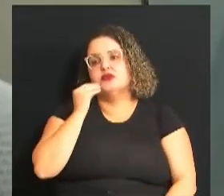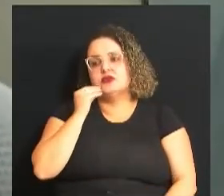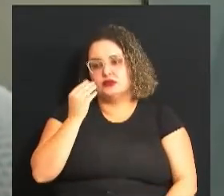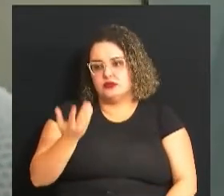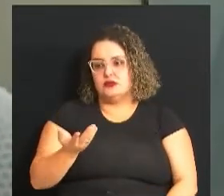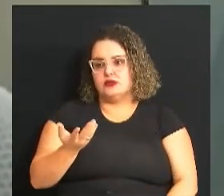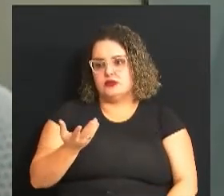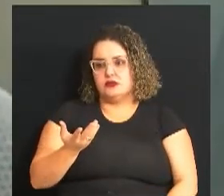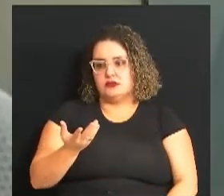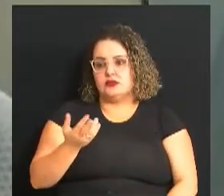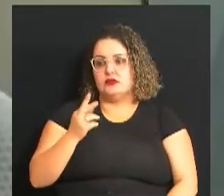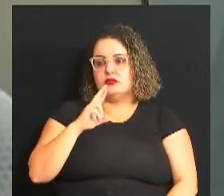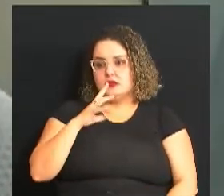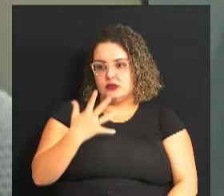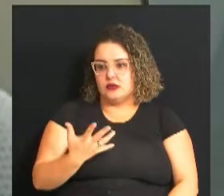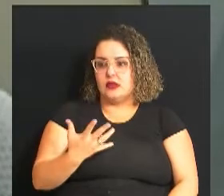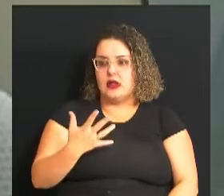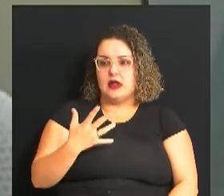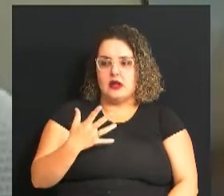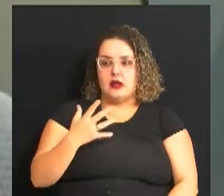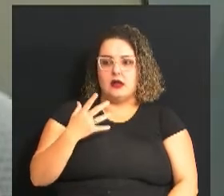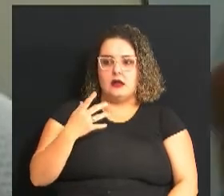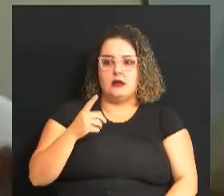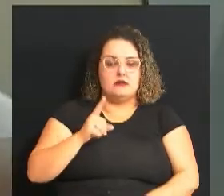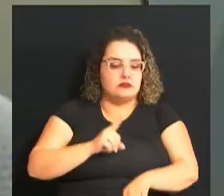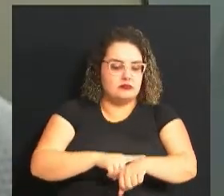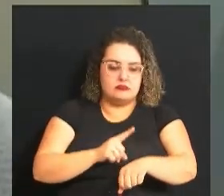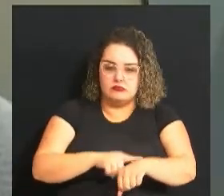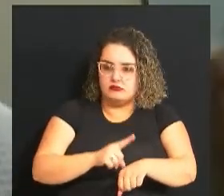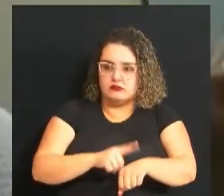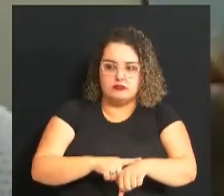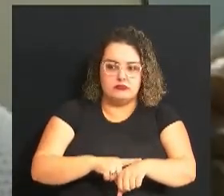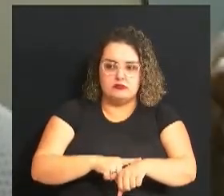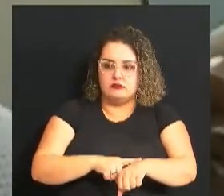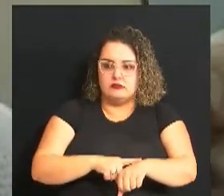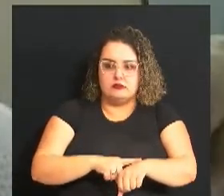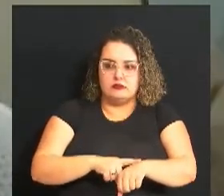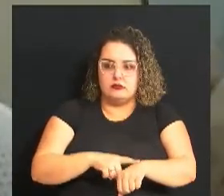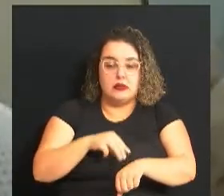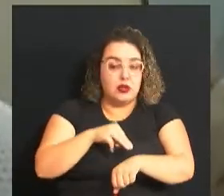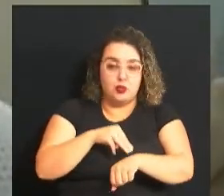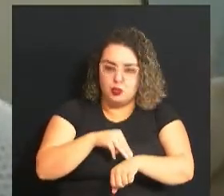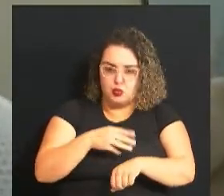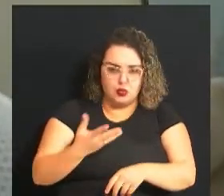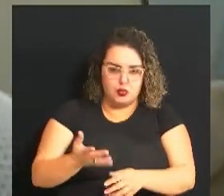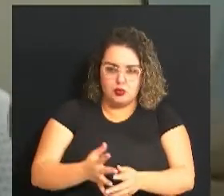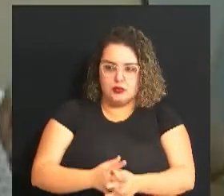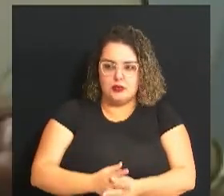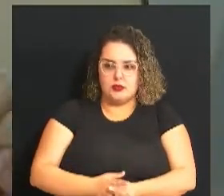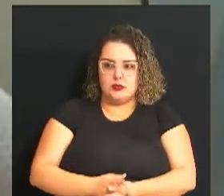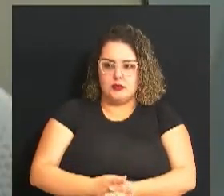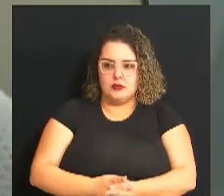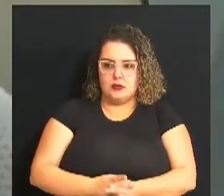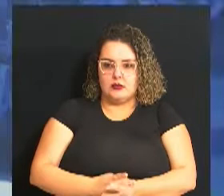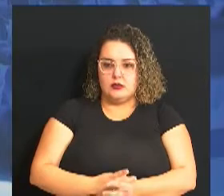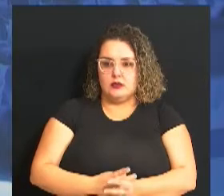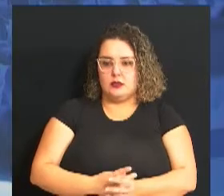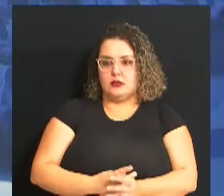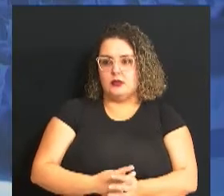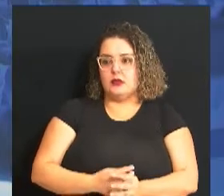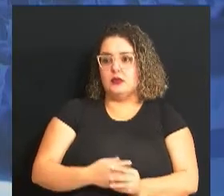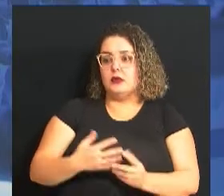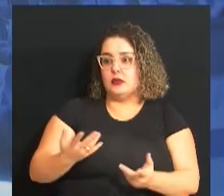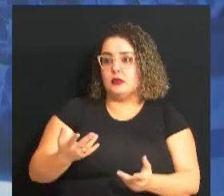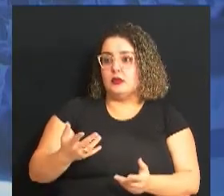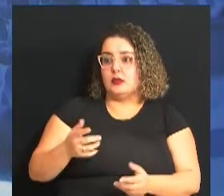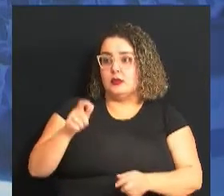o resultado sai em poucos minutos. E para a pessoa chegar a fazer